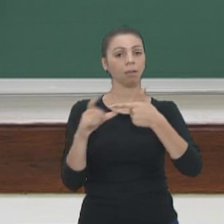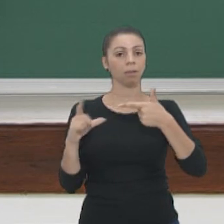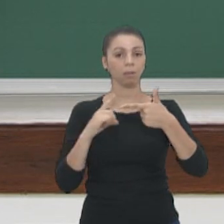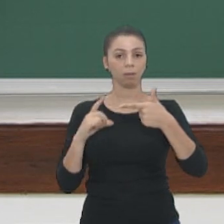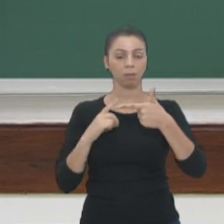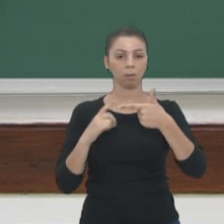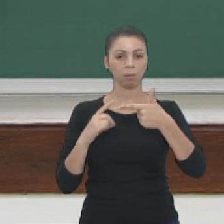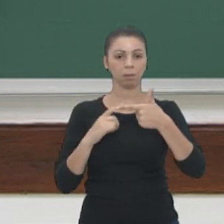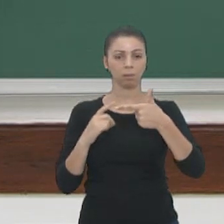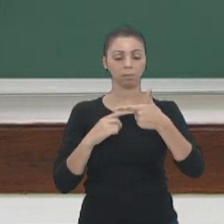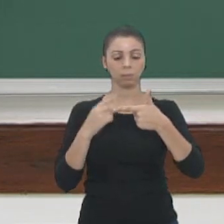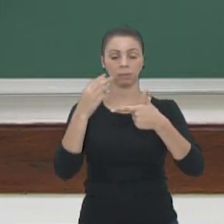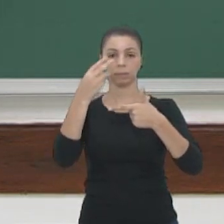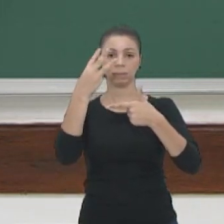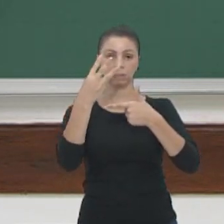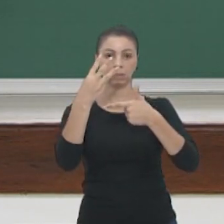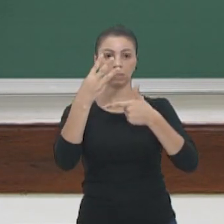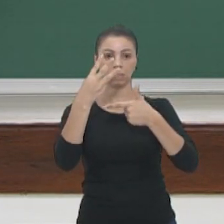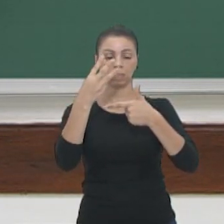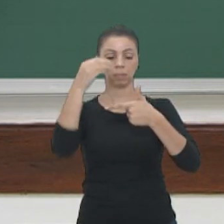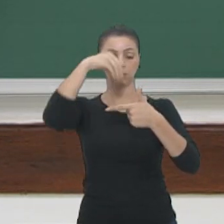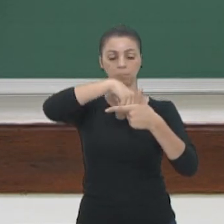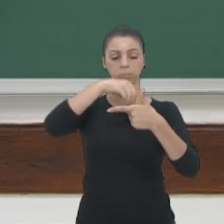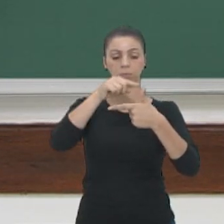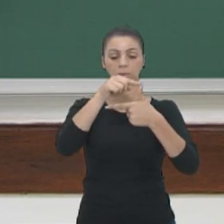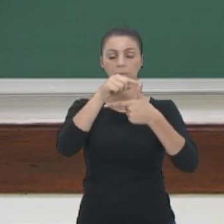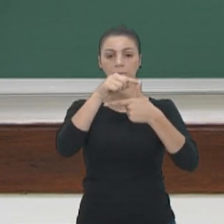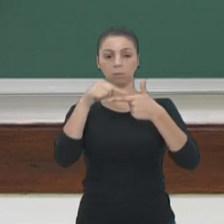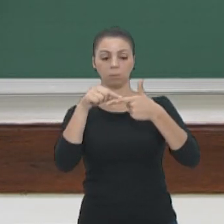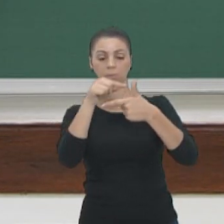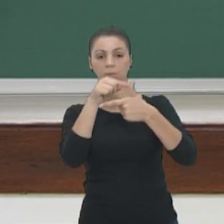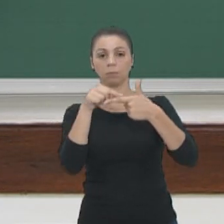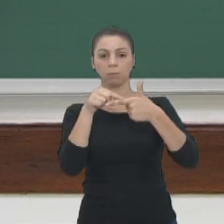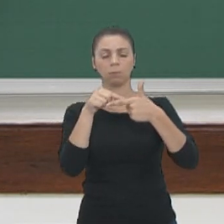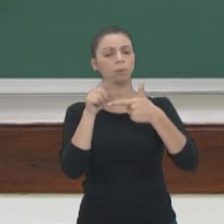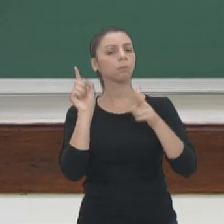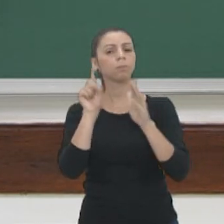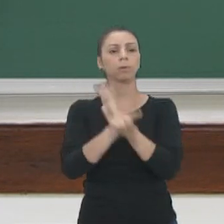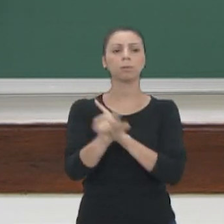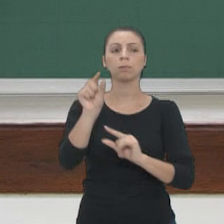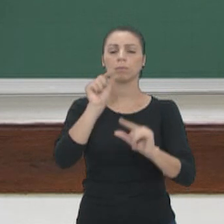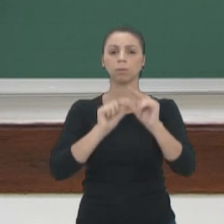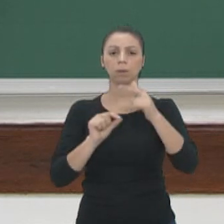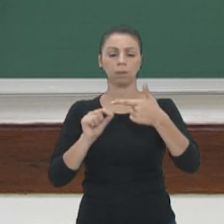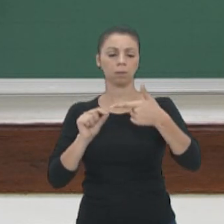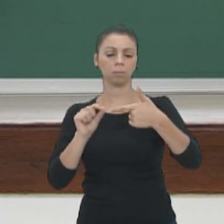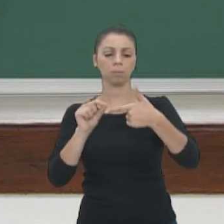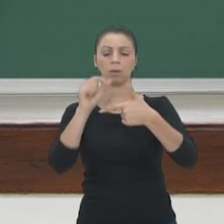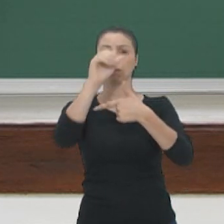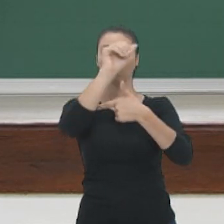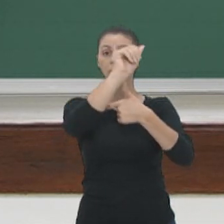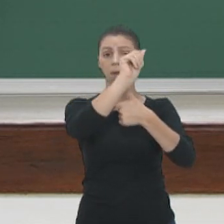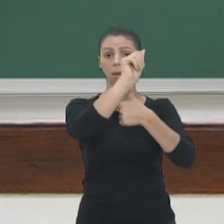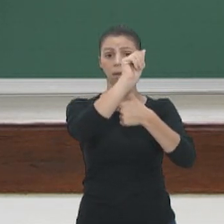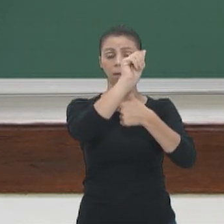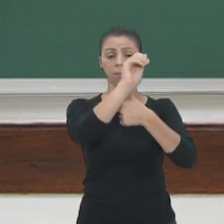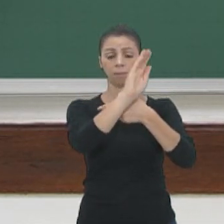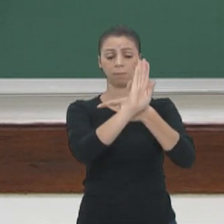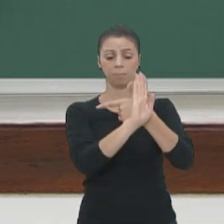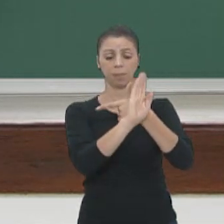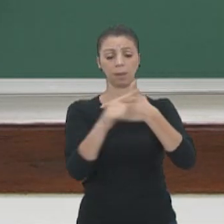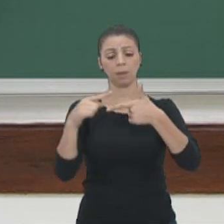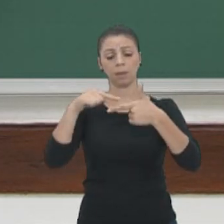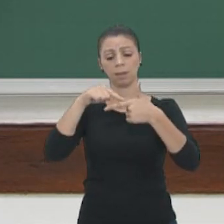2, 3 triângulos neste desenho. Mas eu estou perguntando o triângulo ABC.